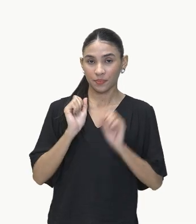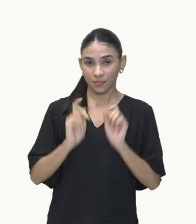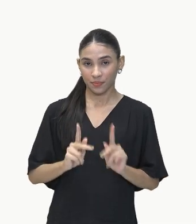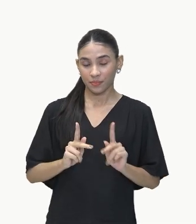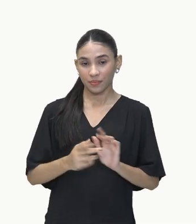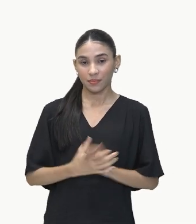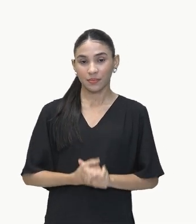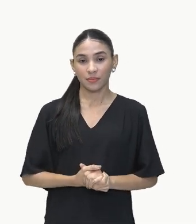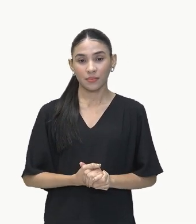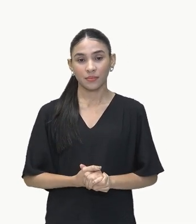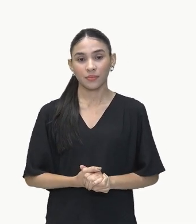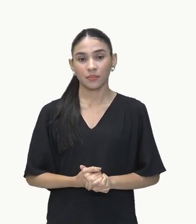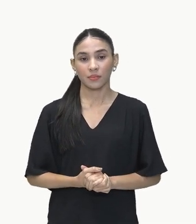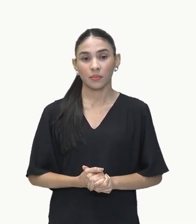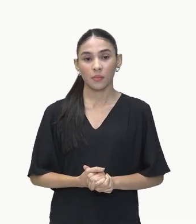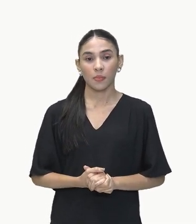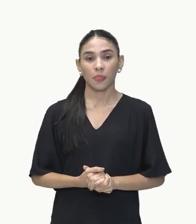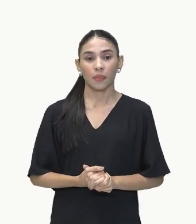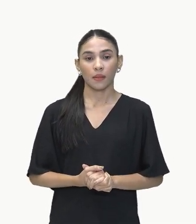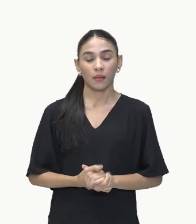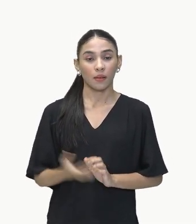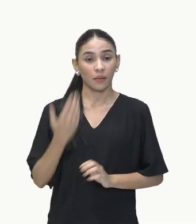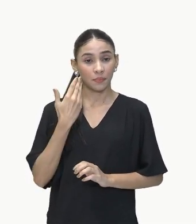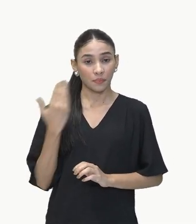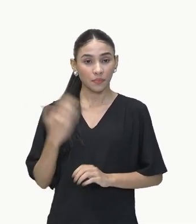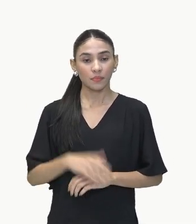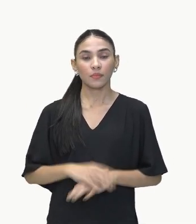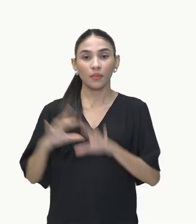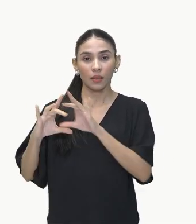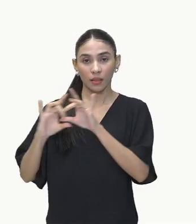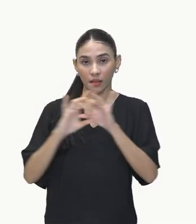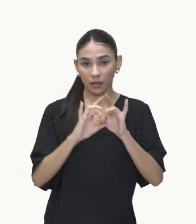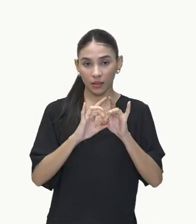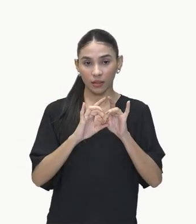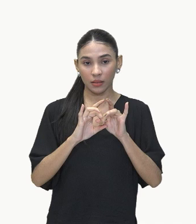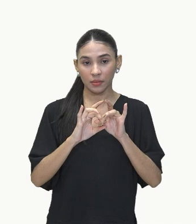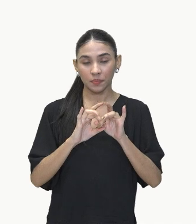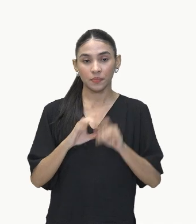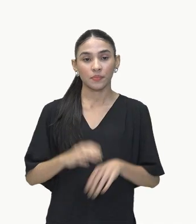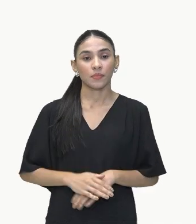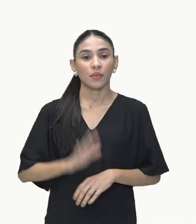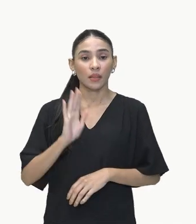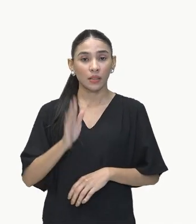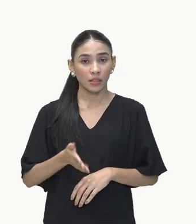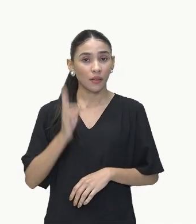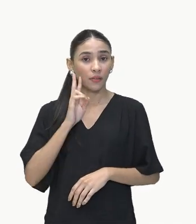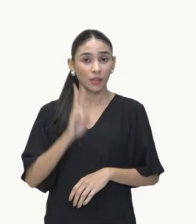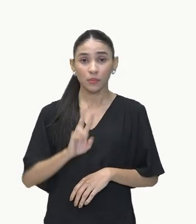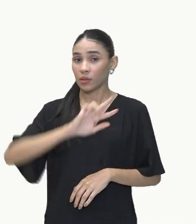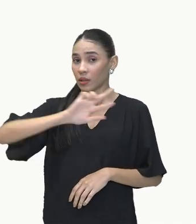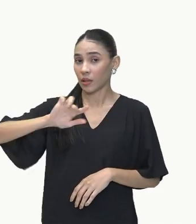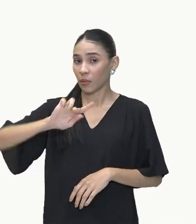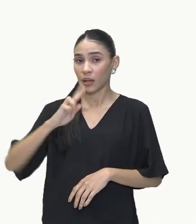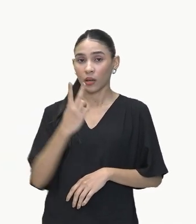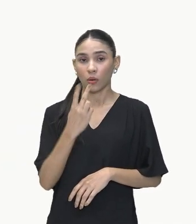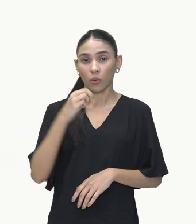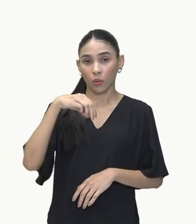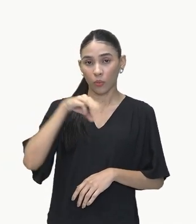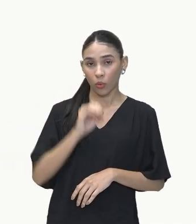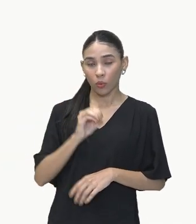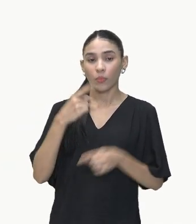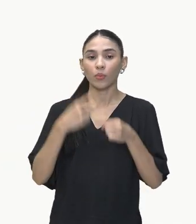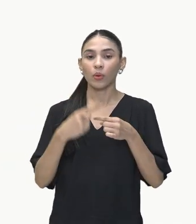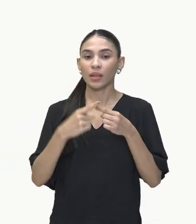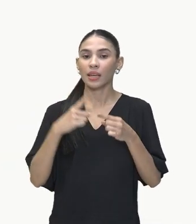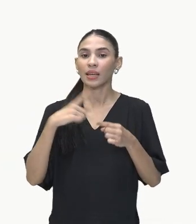certo? Então tá aqui, ó, uma cadeia, já vimos que ela não é homogênea, porque ela tem